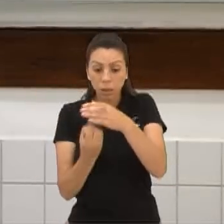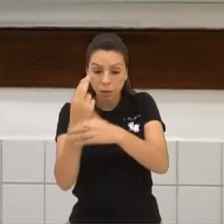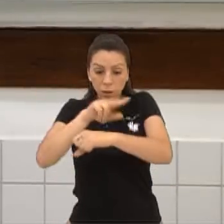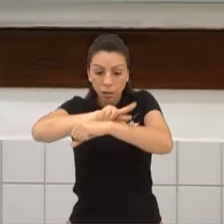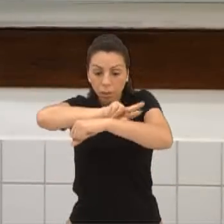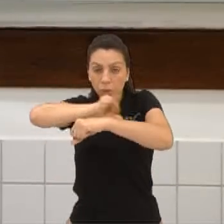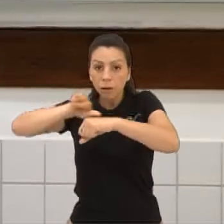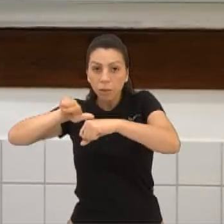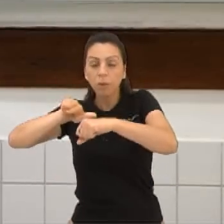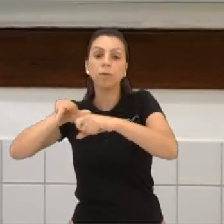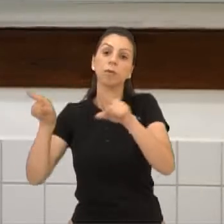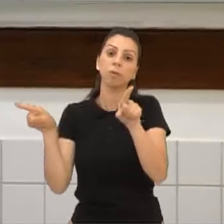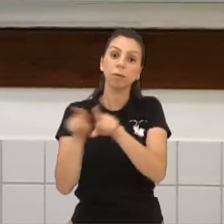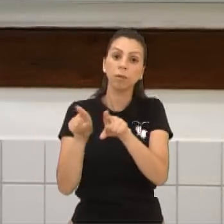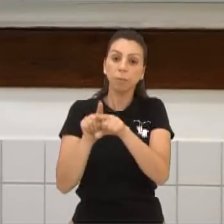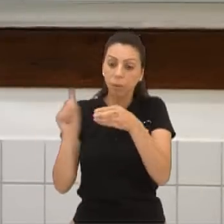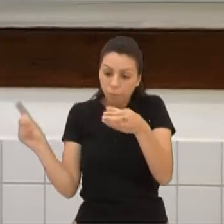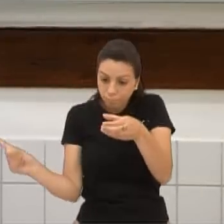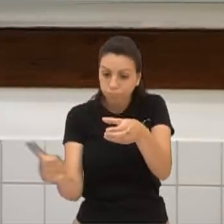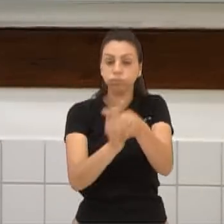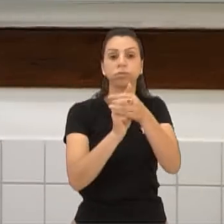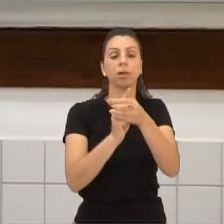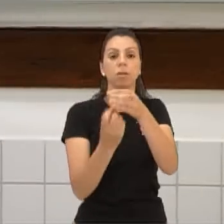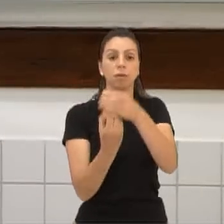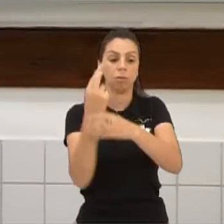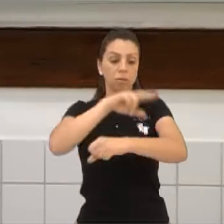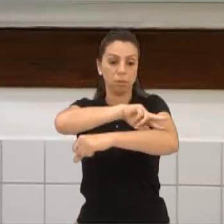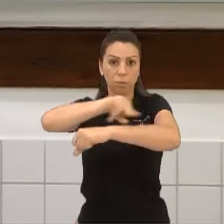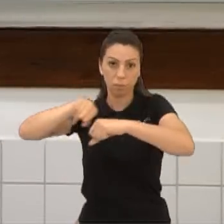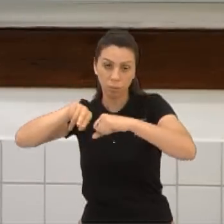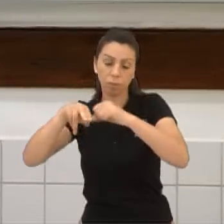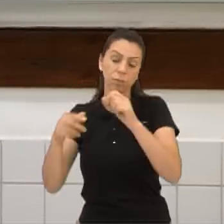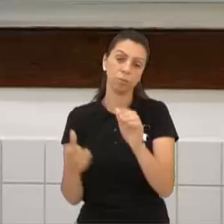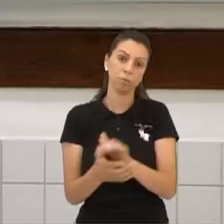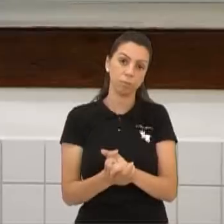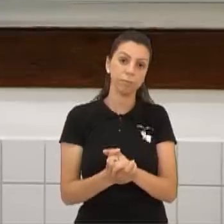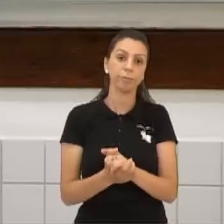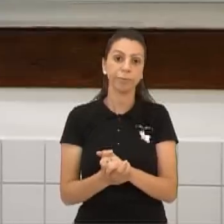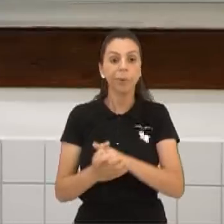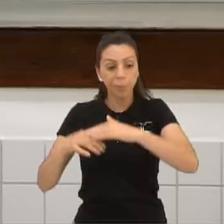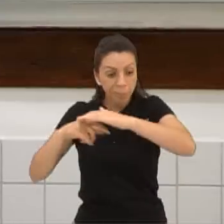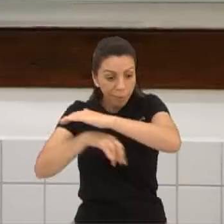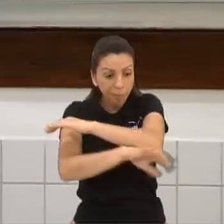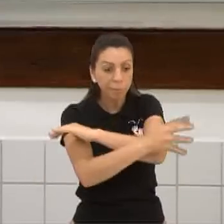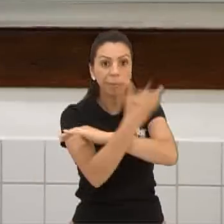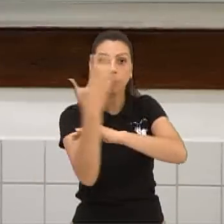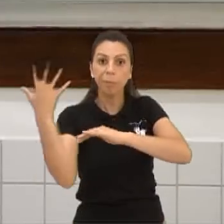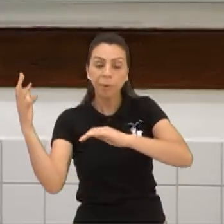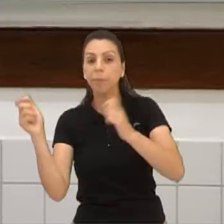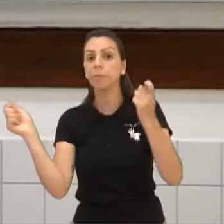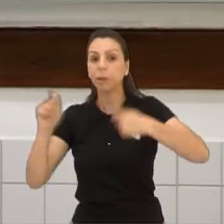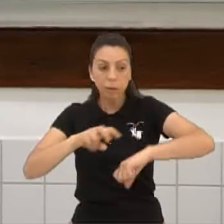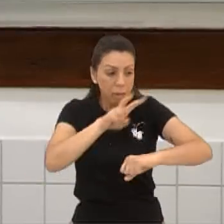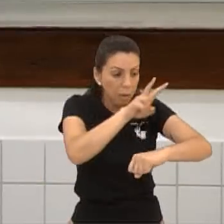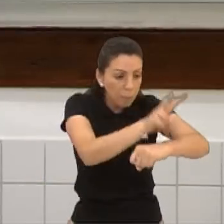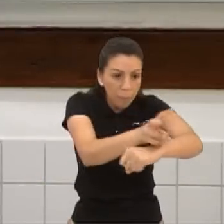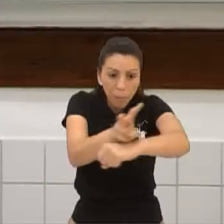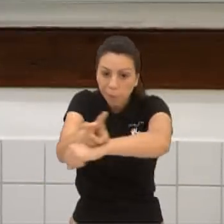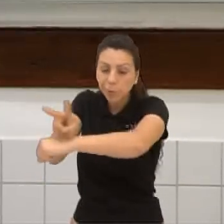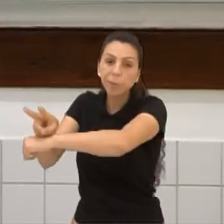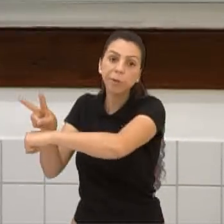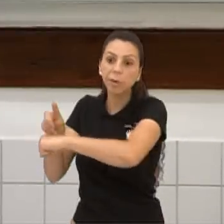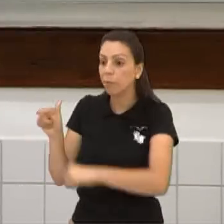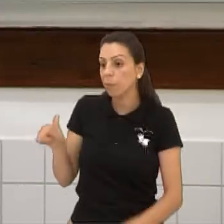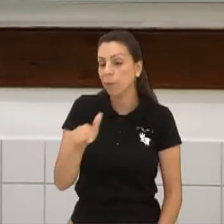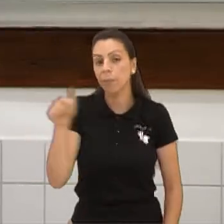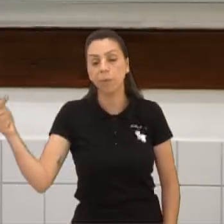parte dessa biodiversidade. Eu sou mais um no meio dessa biodiversidade. Então, zelar pelos outros seres